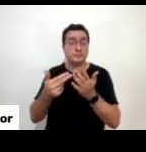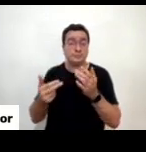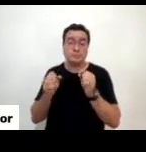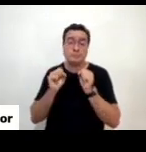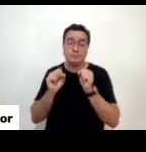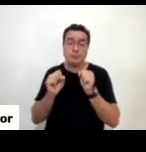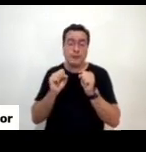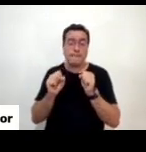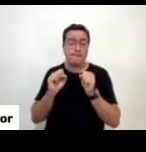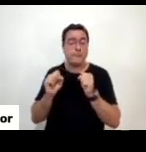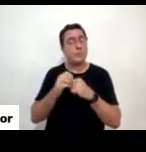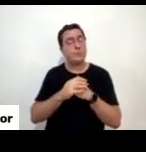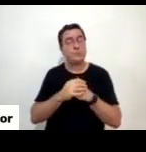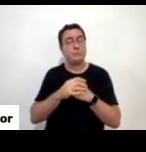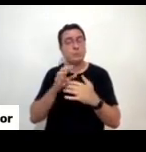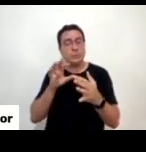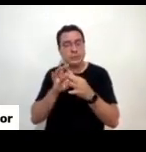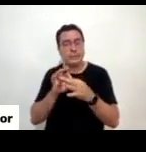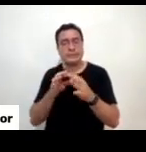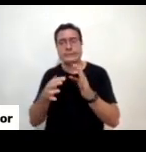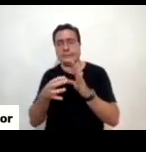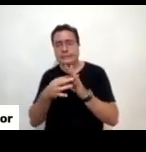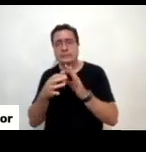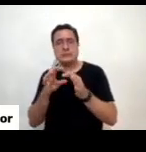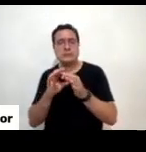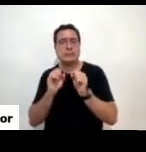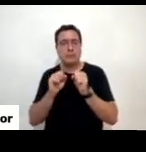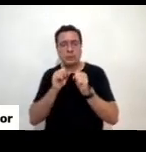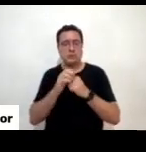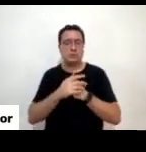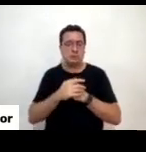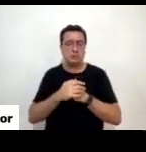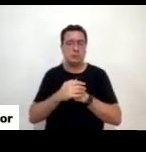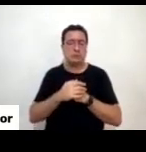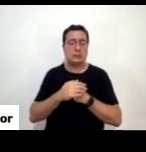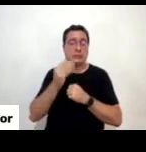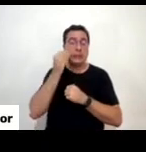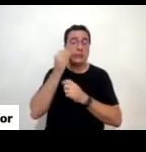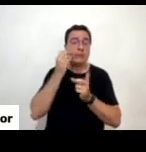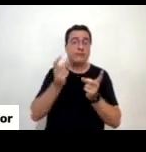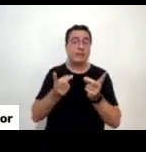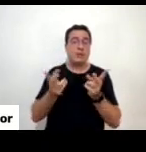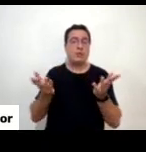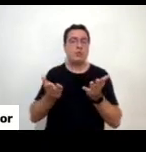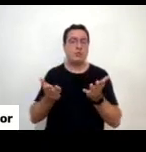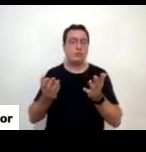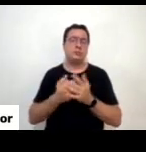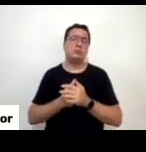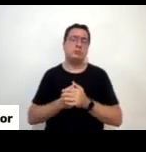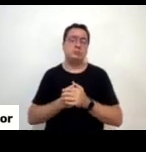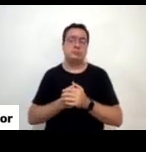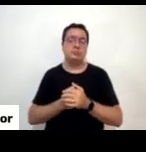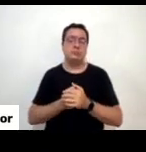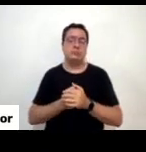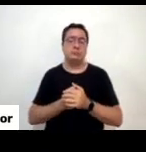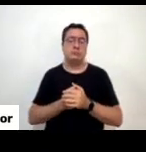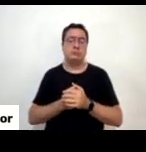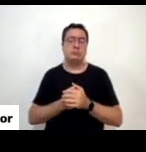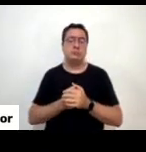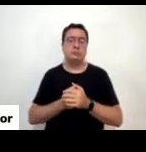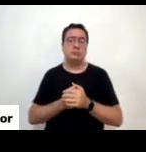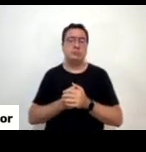ser conectados àquilo que nós estamos tentando vender hoje. E se a gente for parar então para